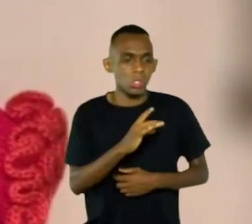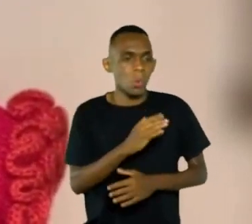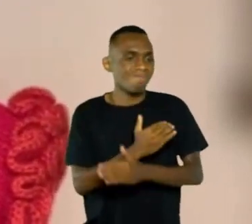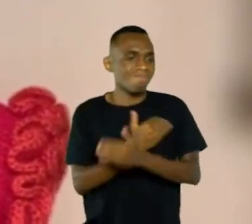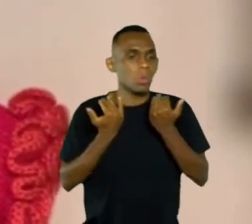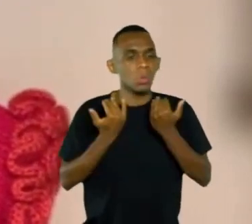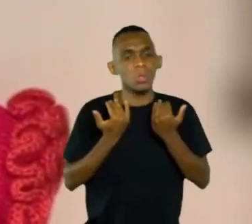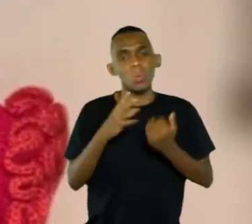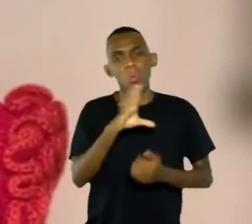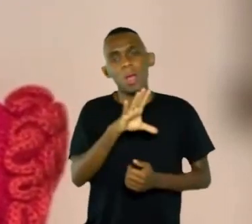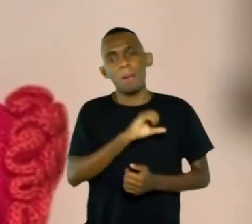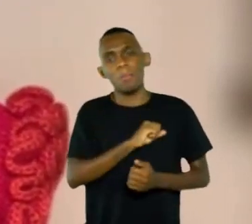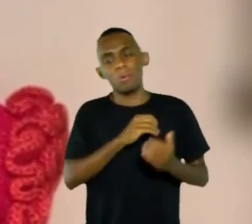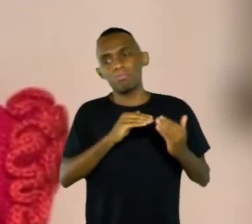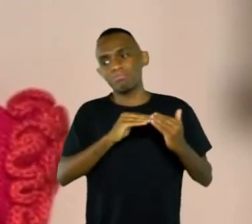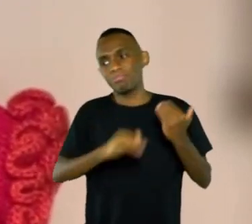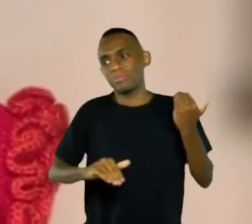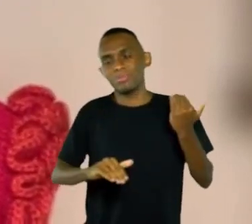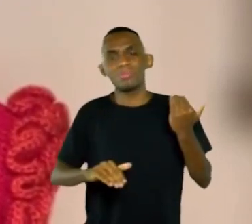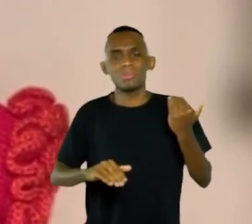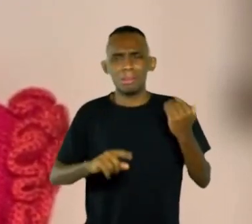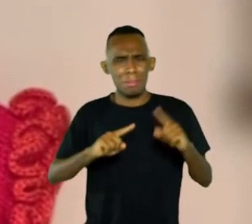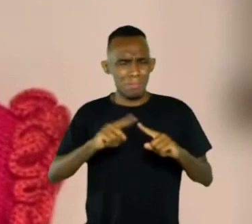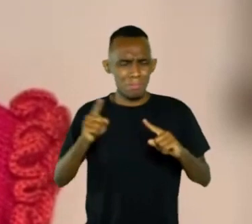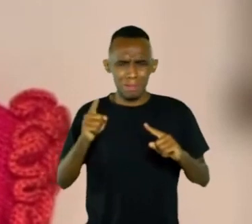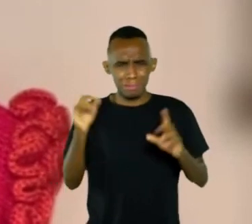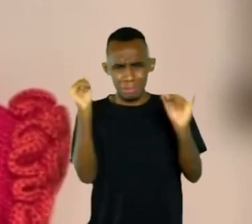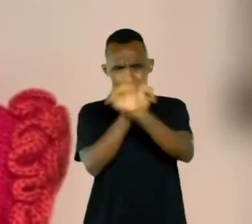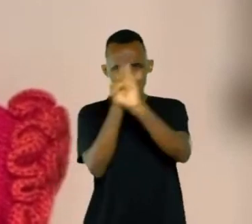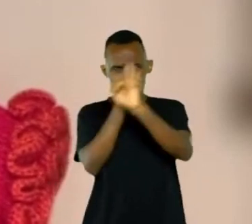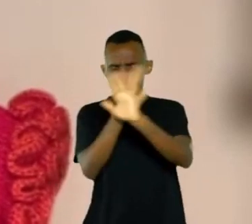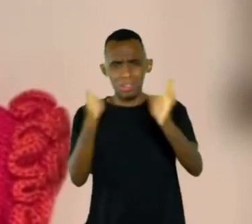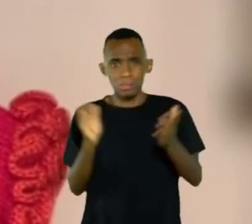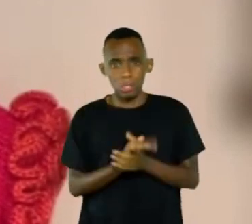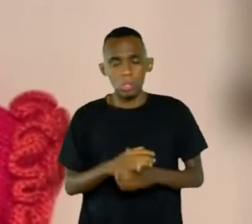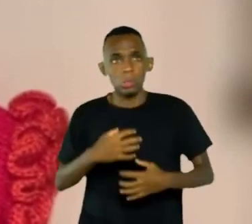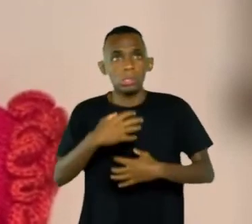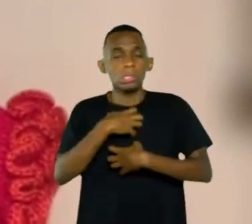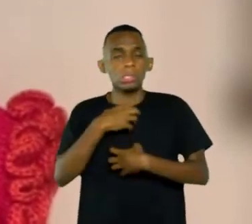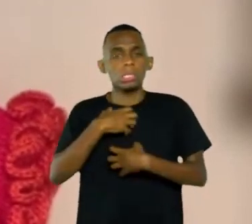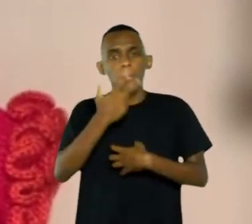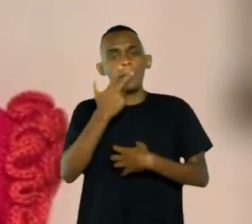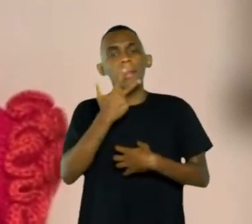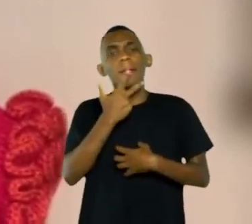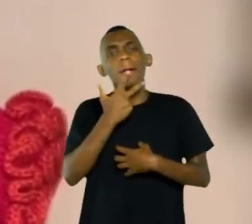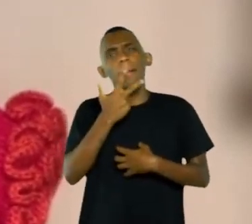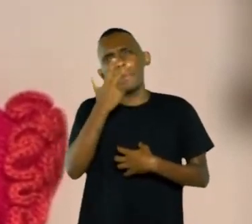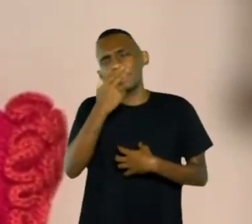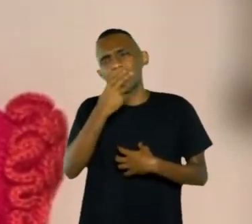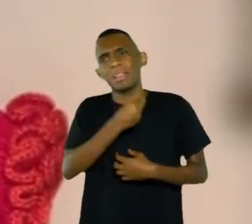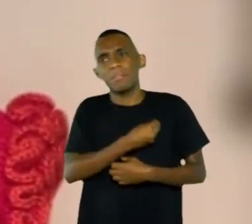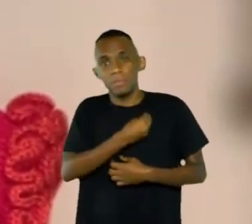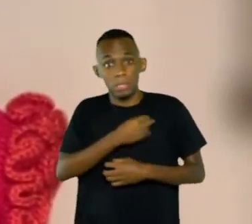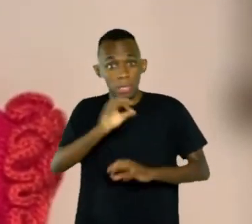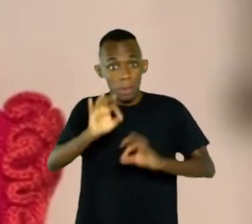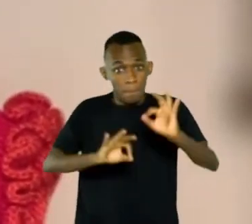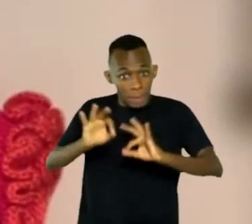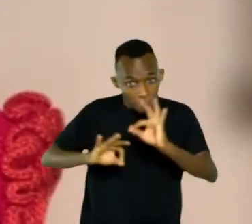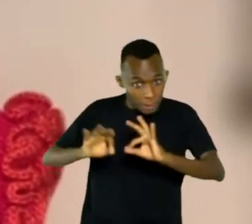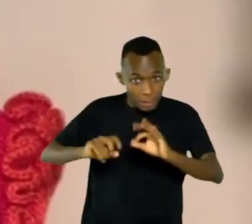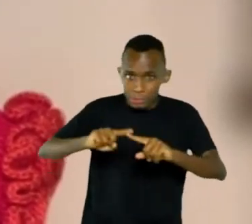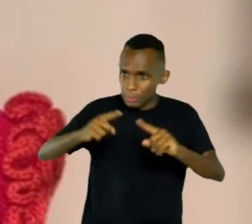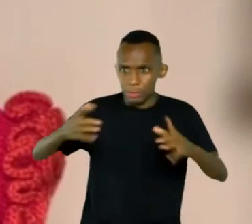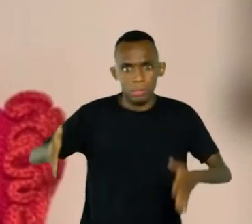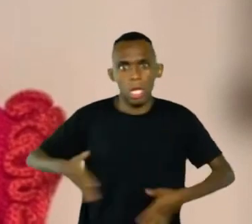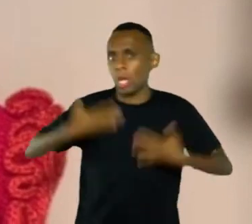amor. O que é uma tremenda estupidez. Sinto como se a vida me repetisse. Prepare-se para não estar preparada. É assim